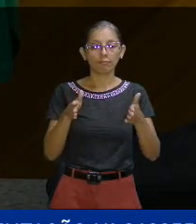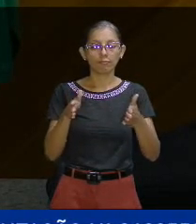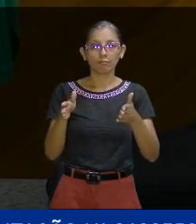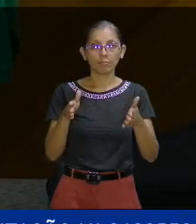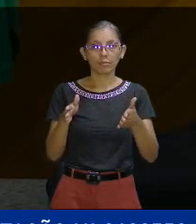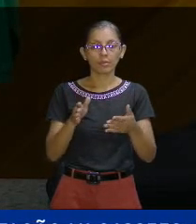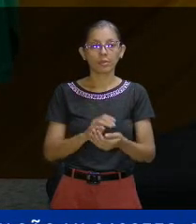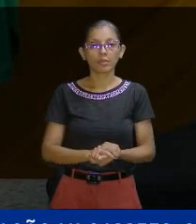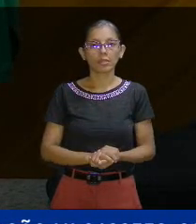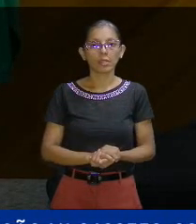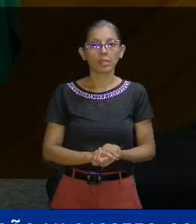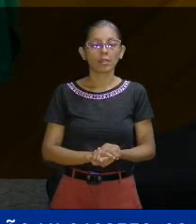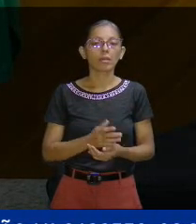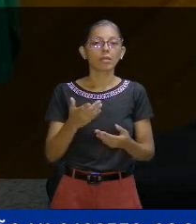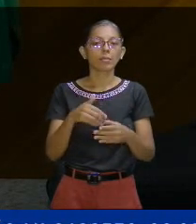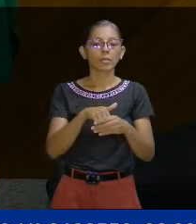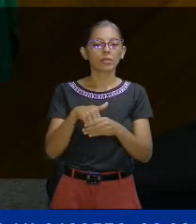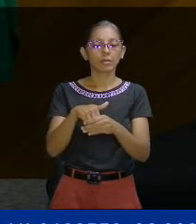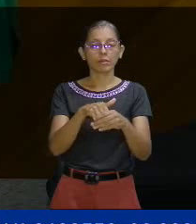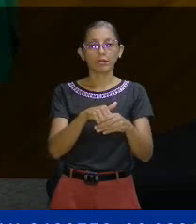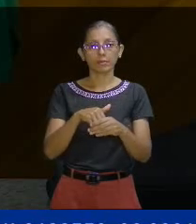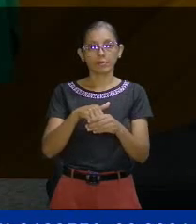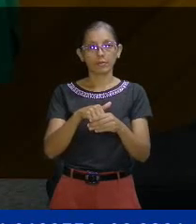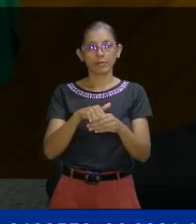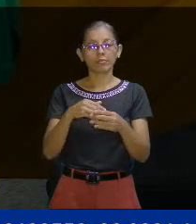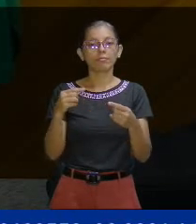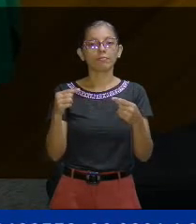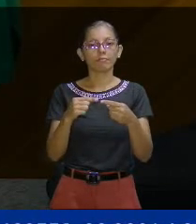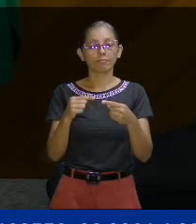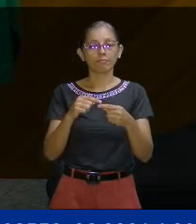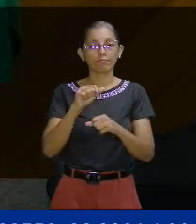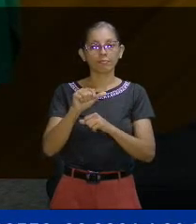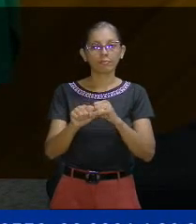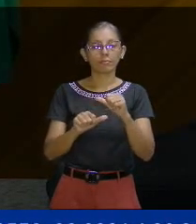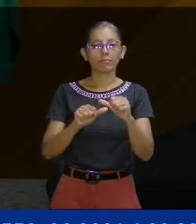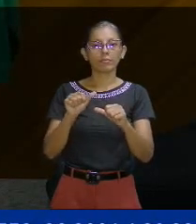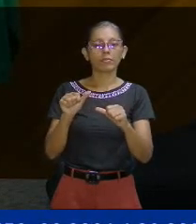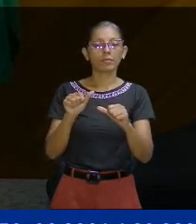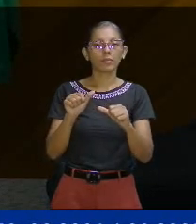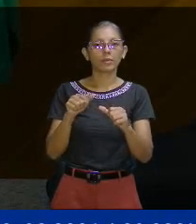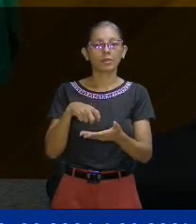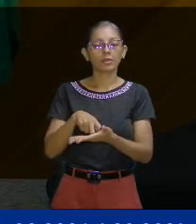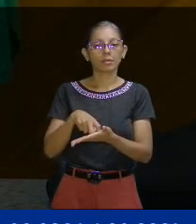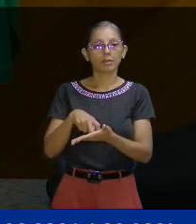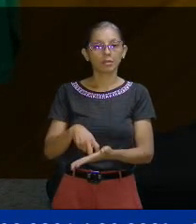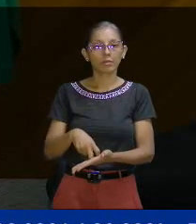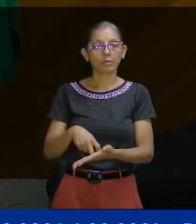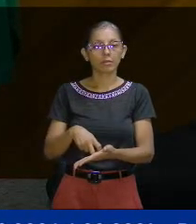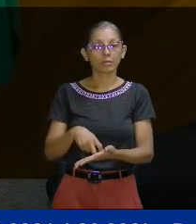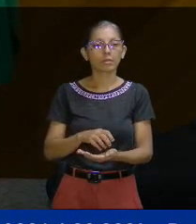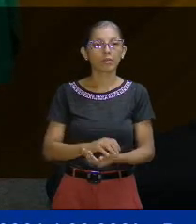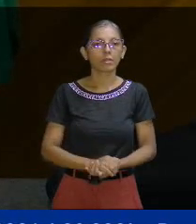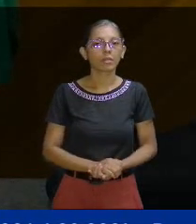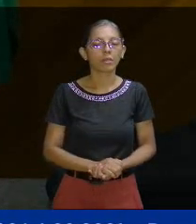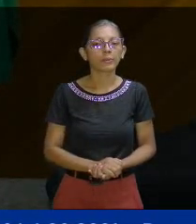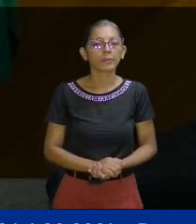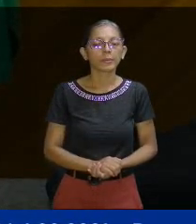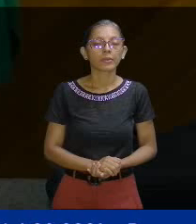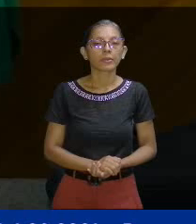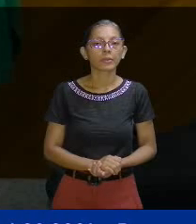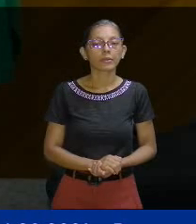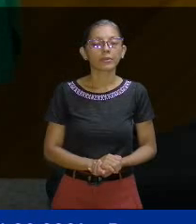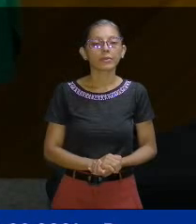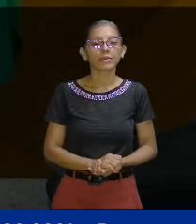todo o processo eleitoral, impõe-se a manutenção da sentença, afastando os princípios da proporcionalidade e da